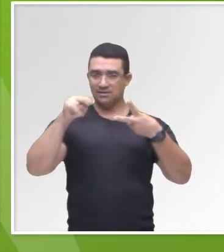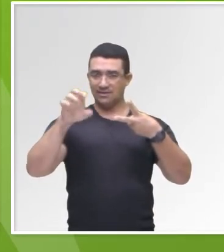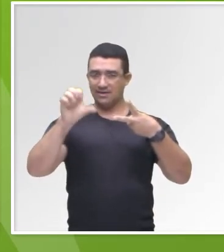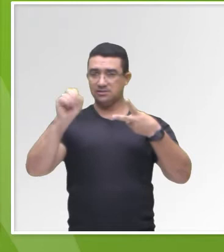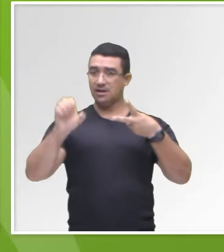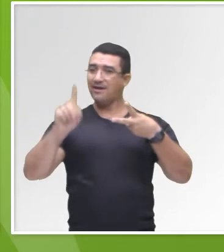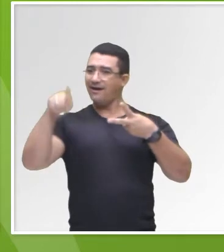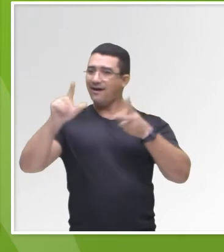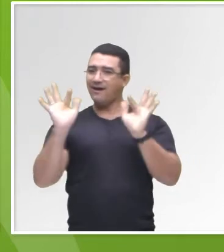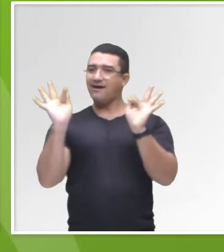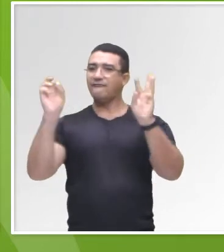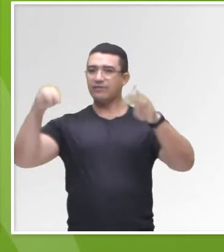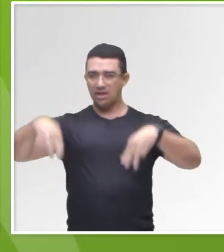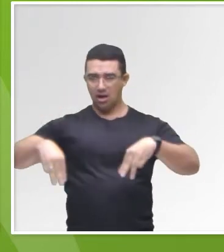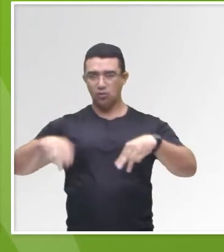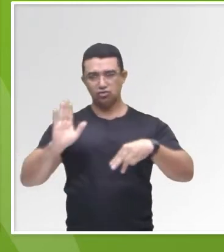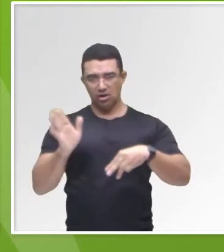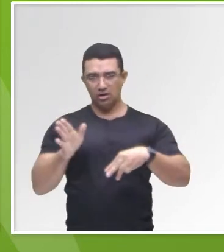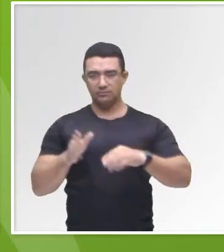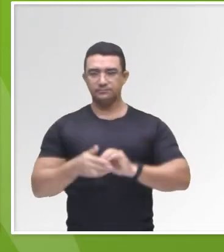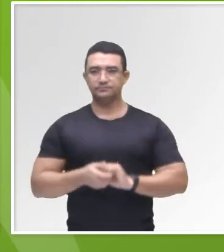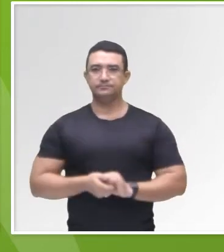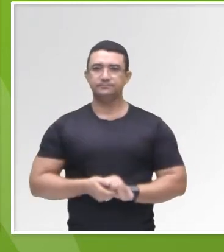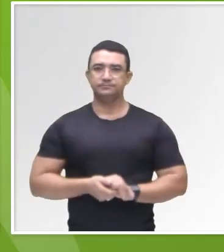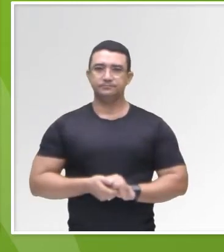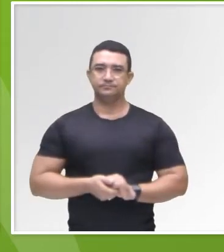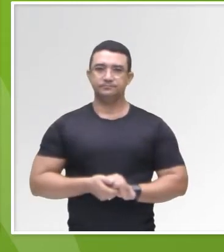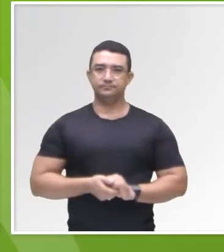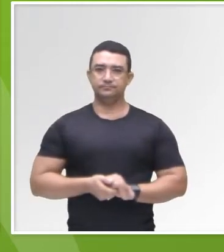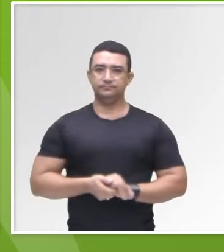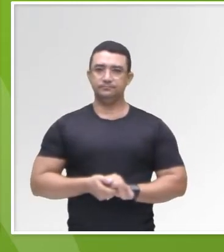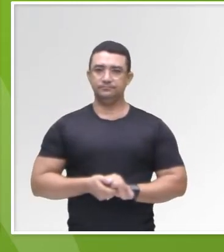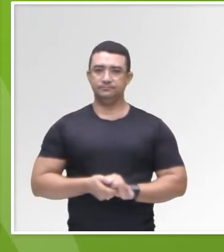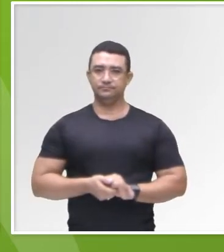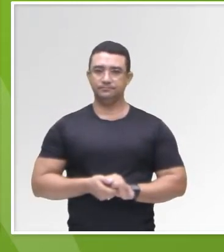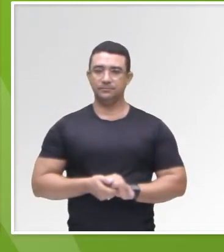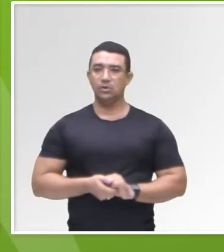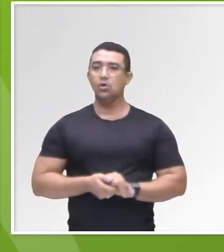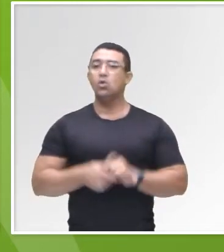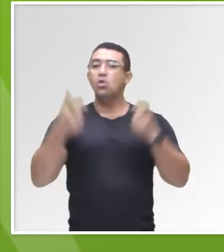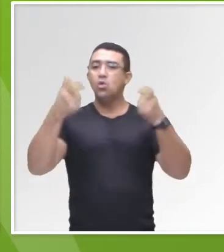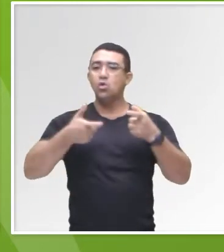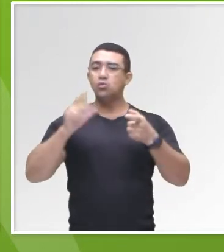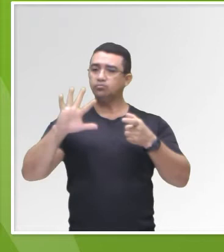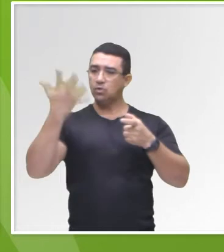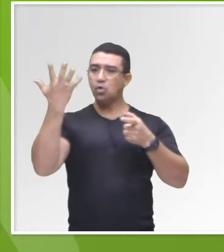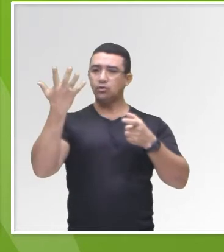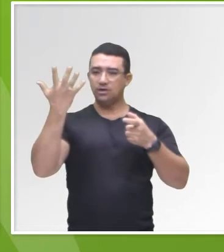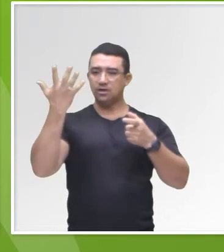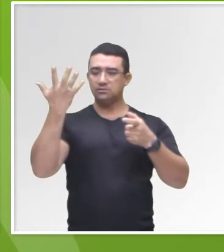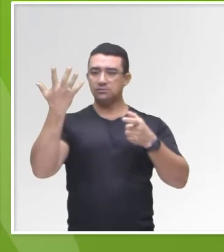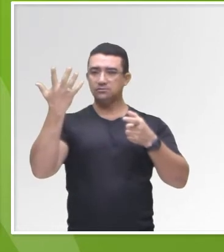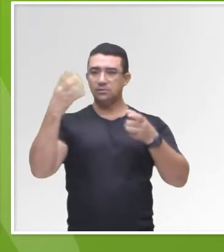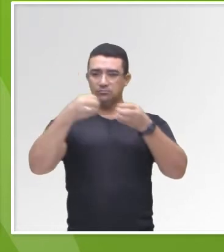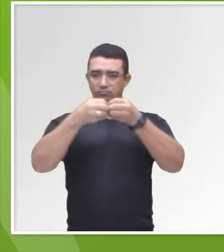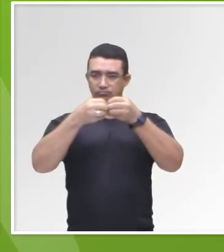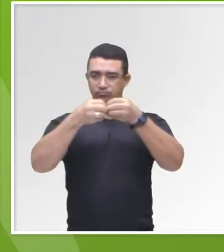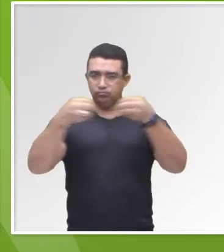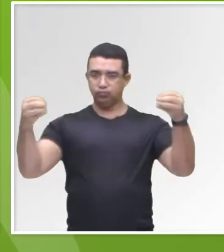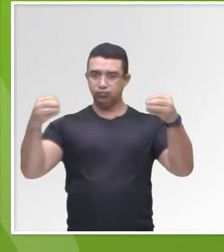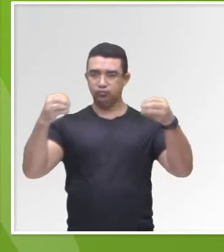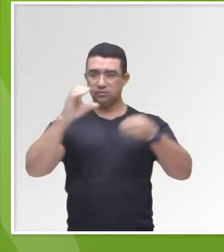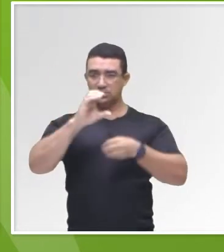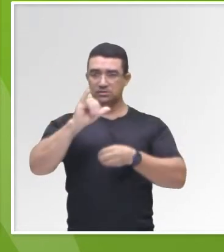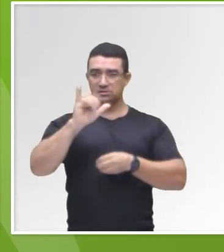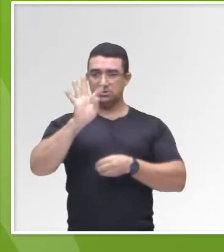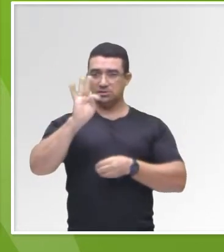já nem é considerada uma fase, que é onde acontece a separação do citoplasma e a partir daí a gente já vai ter as